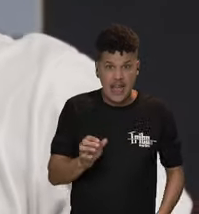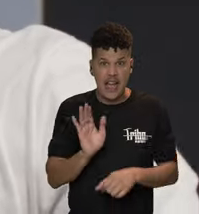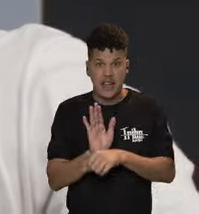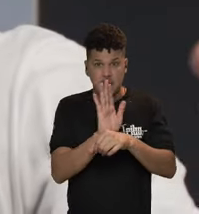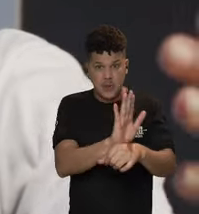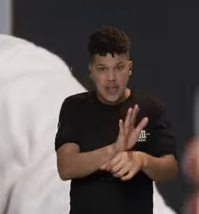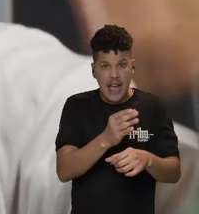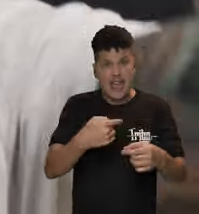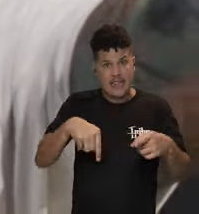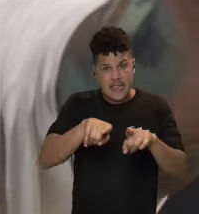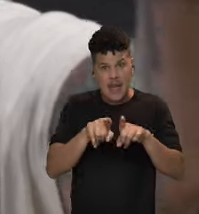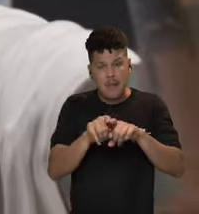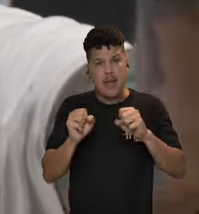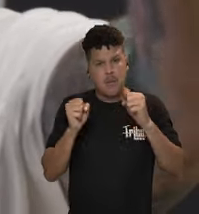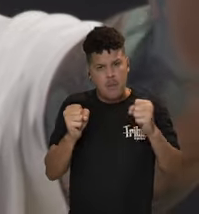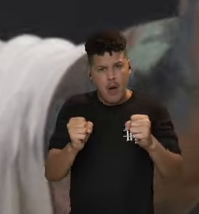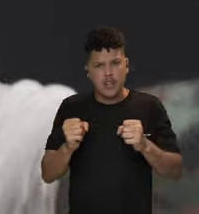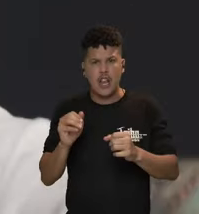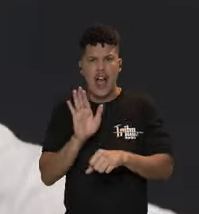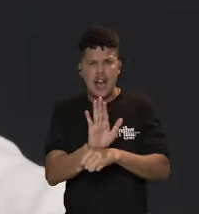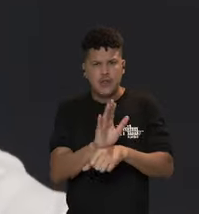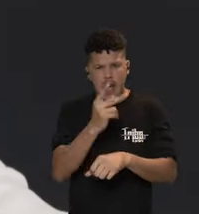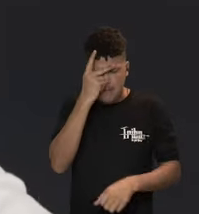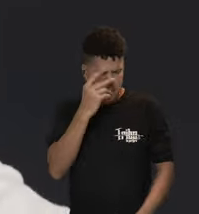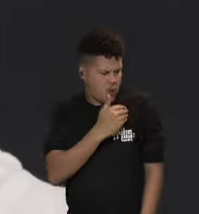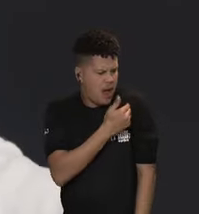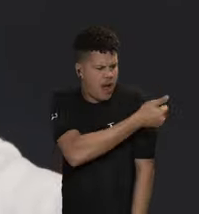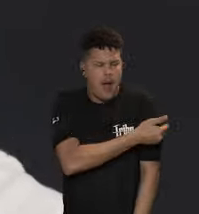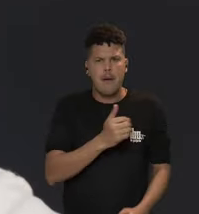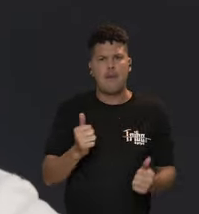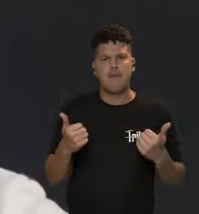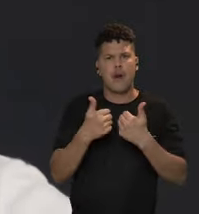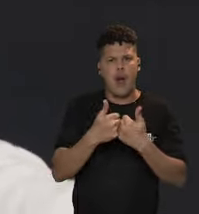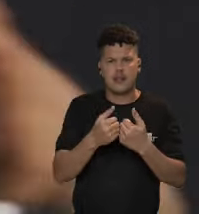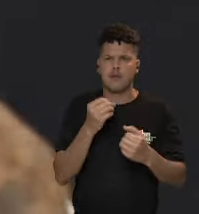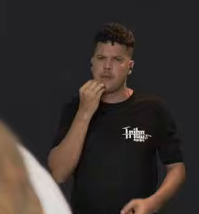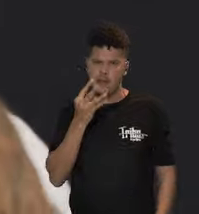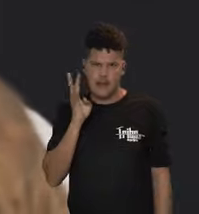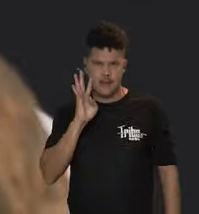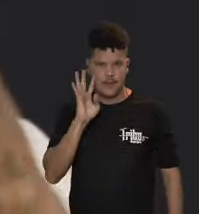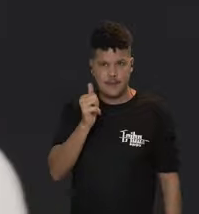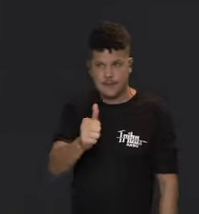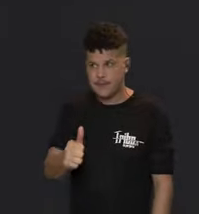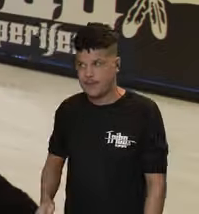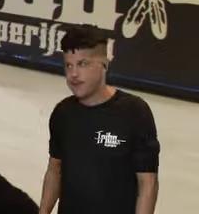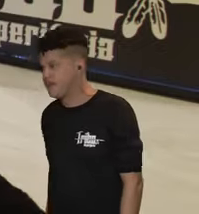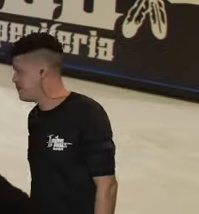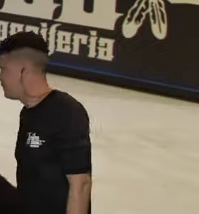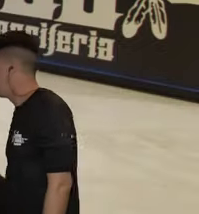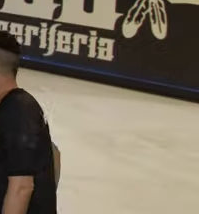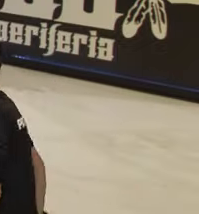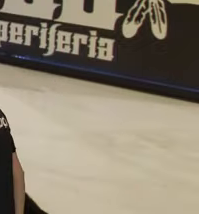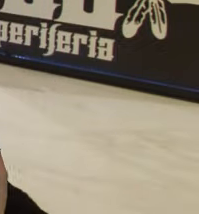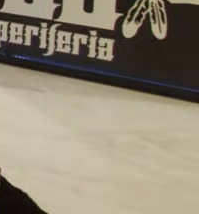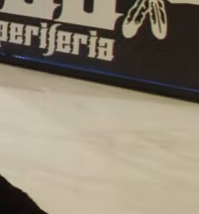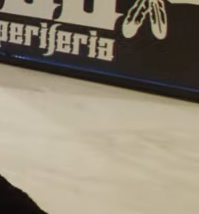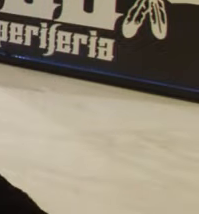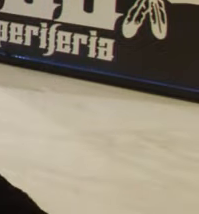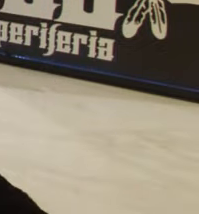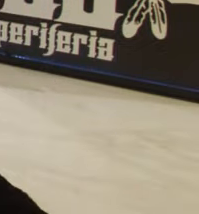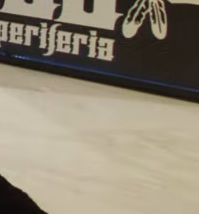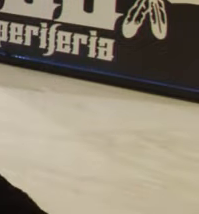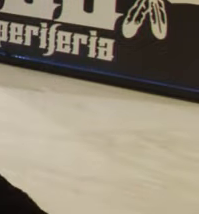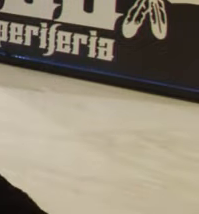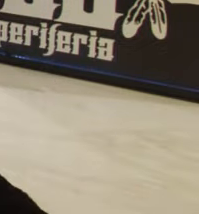meios, você pode ajudar alguém próximo a você, beleza? Valeu! Isso